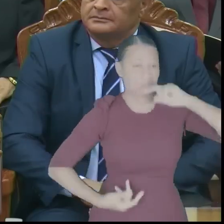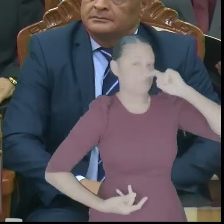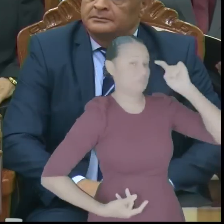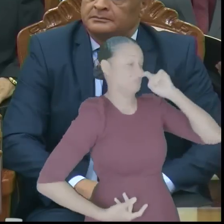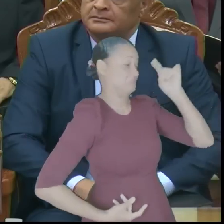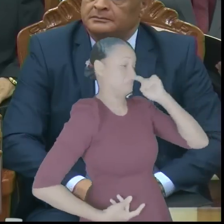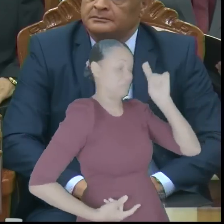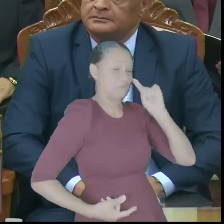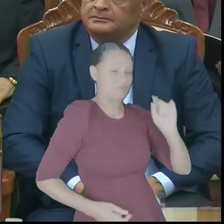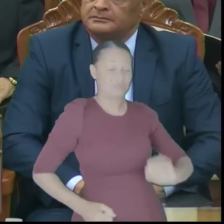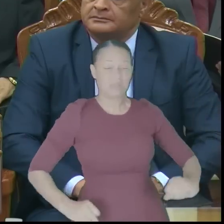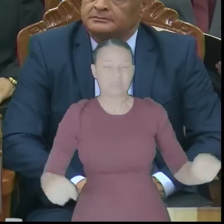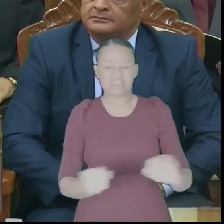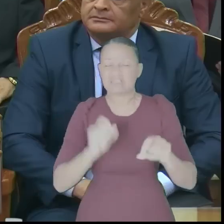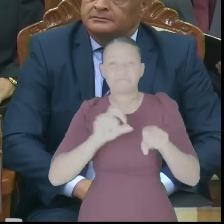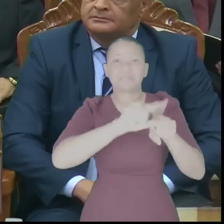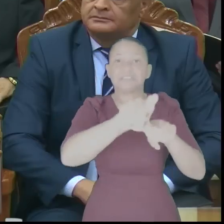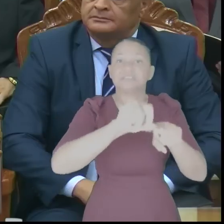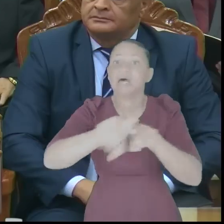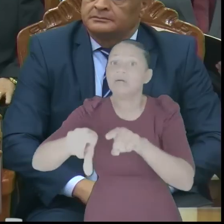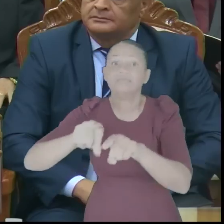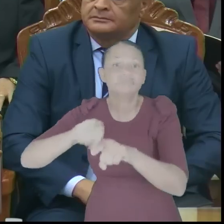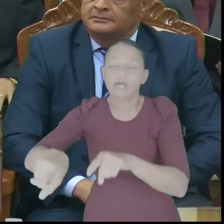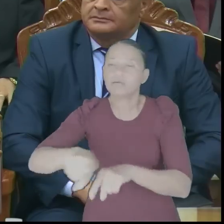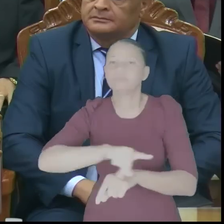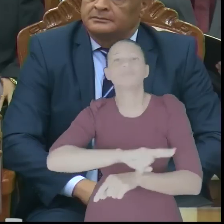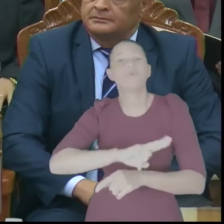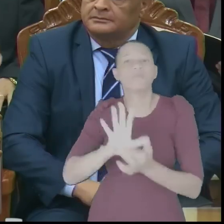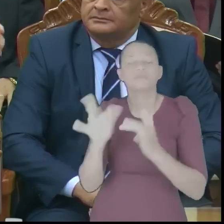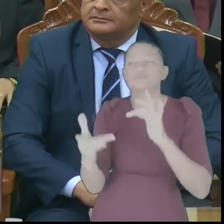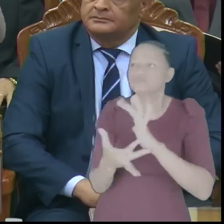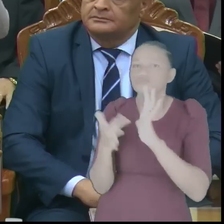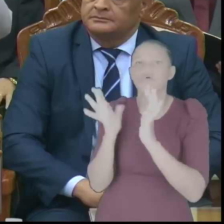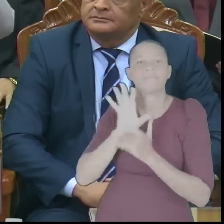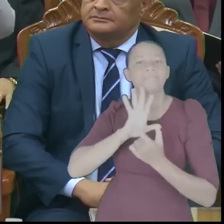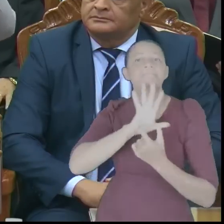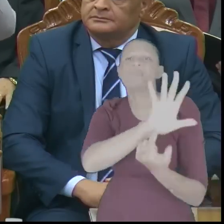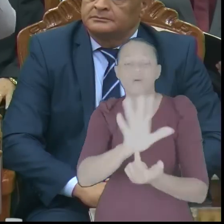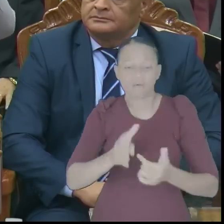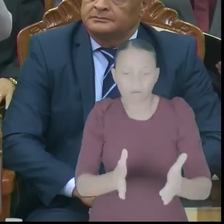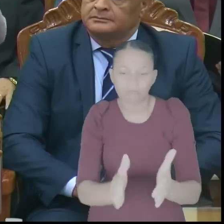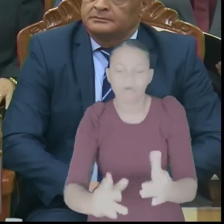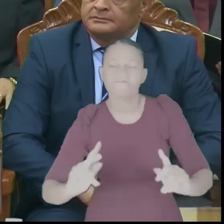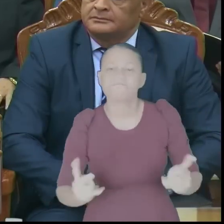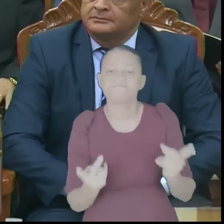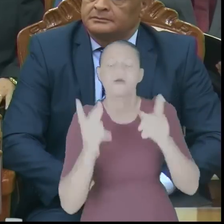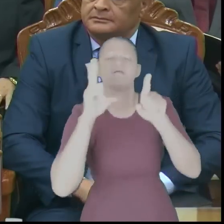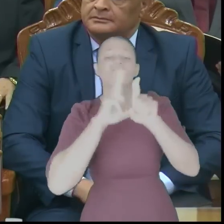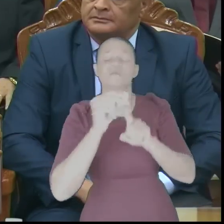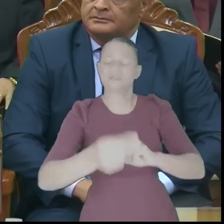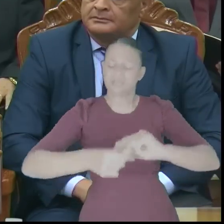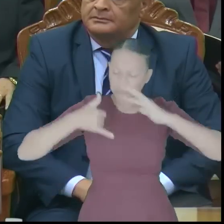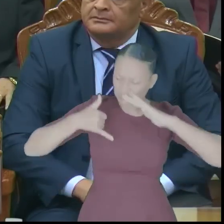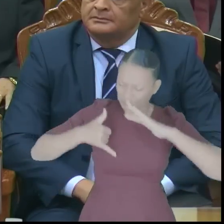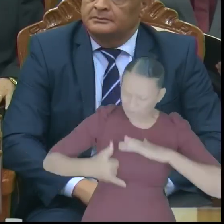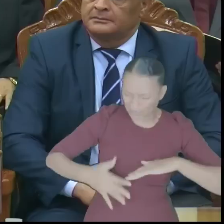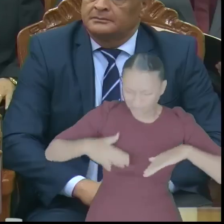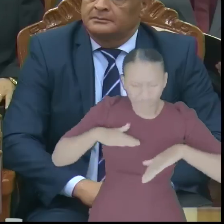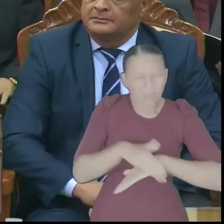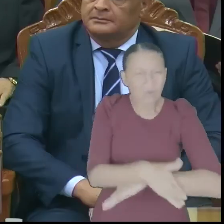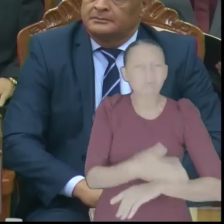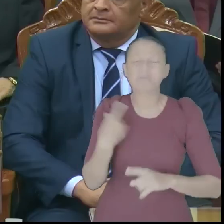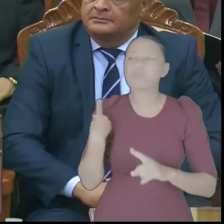de altivez cai por terra. Jesus nos mostrou que o caminho da vitória é descendo, até porque Deus resiste